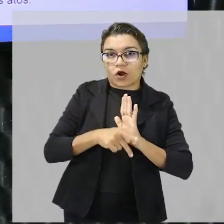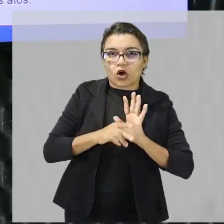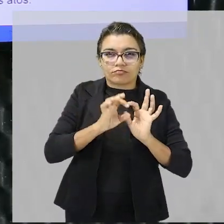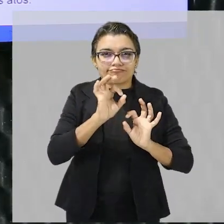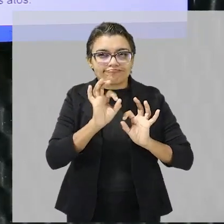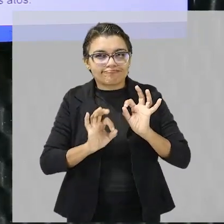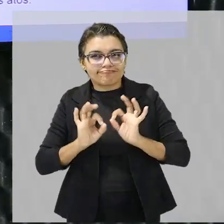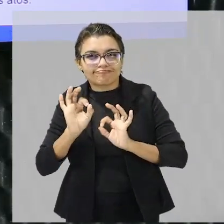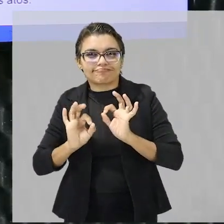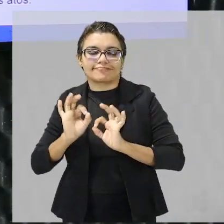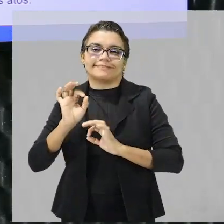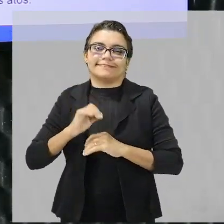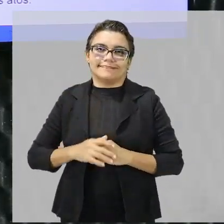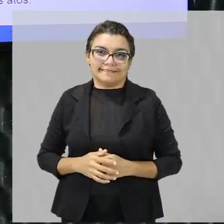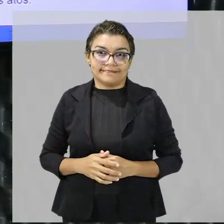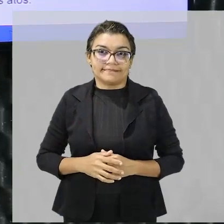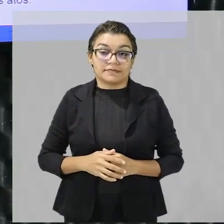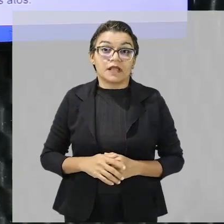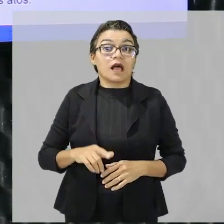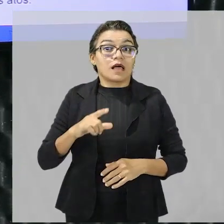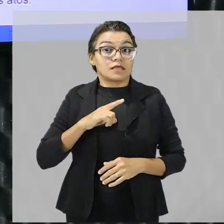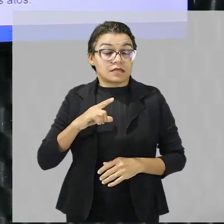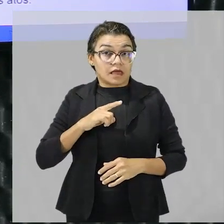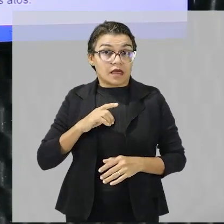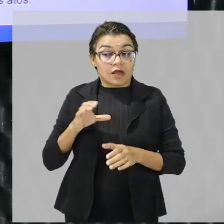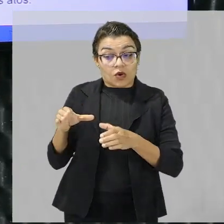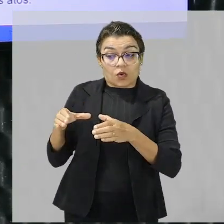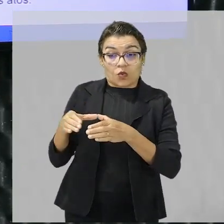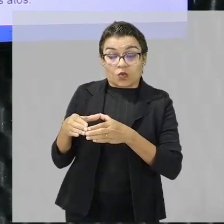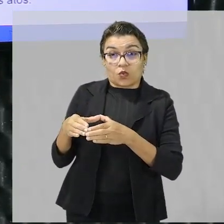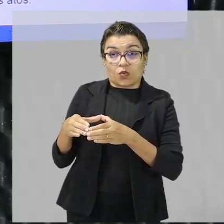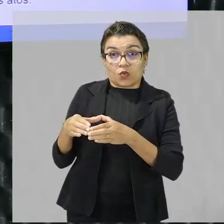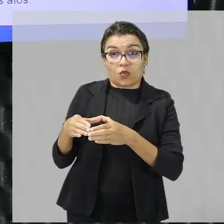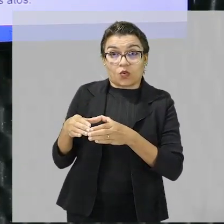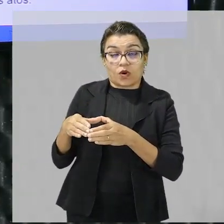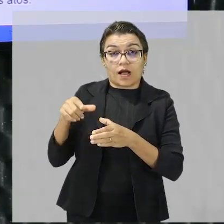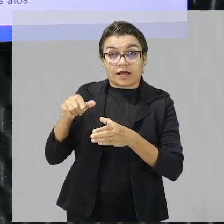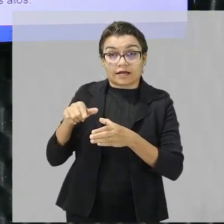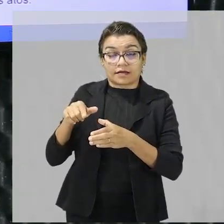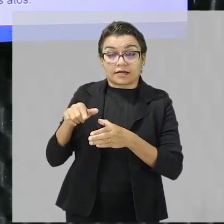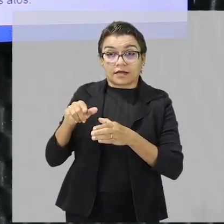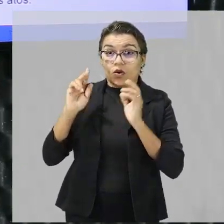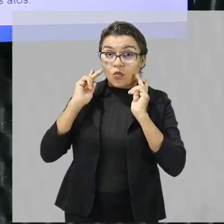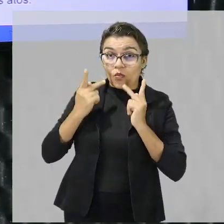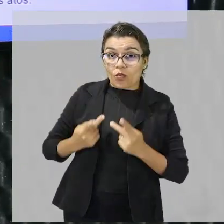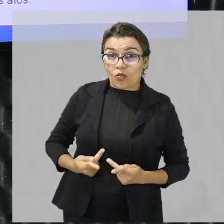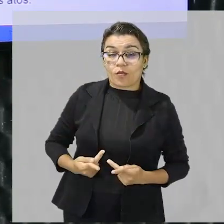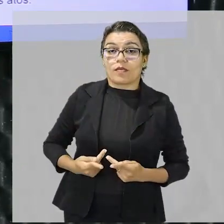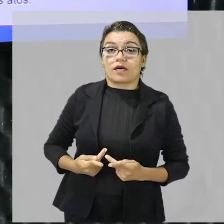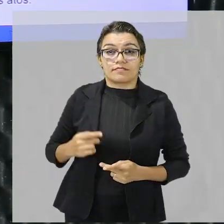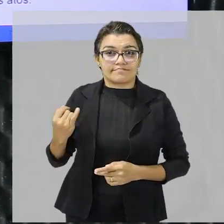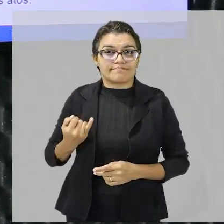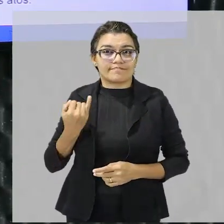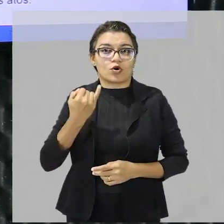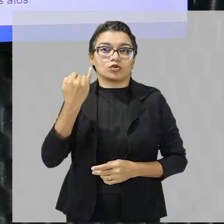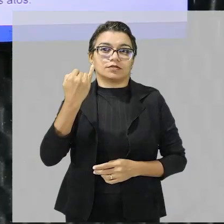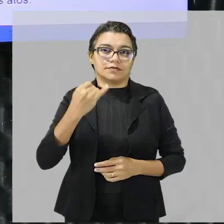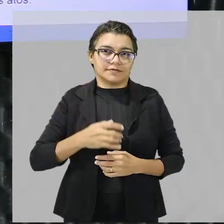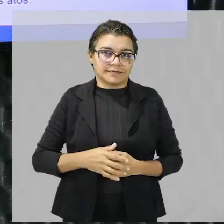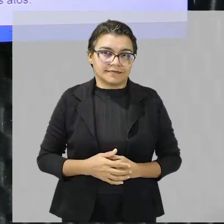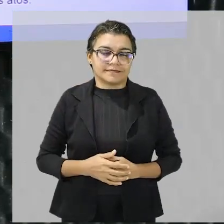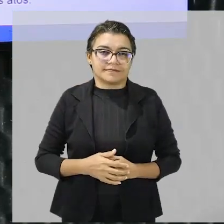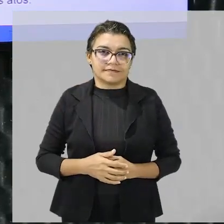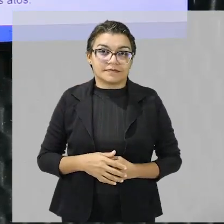projetar-se, ok? E aí nós temos uma categoria existencial e humana muito importante. Então,